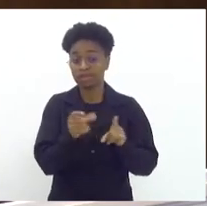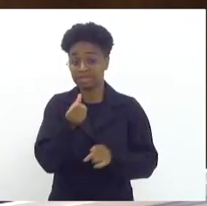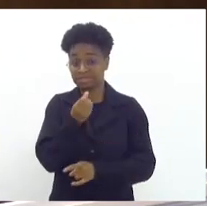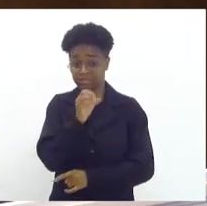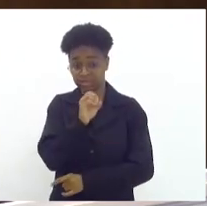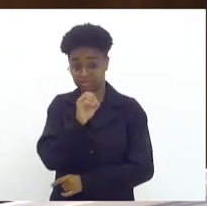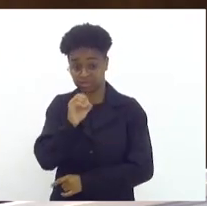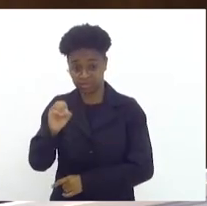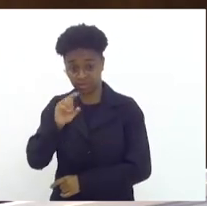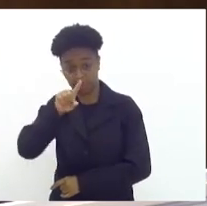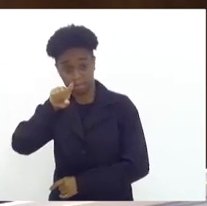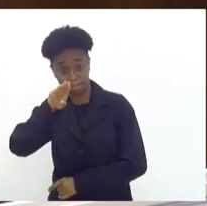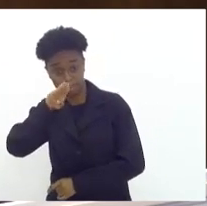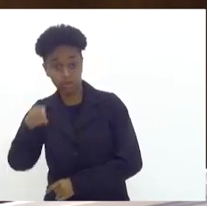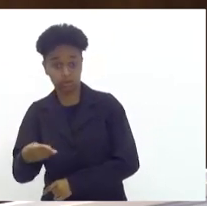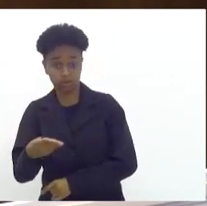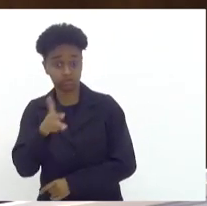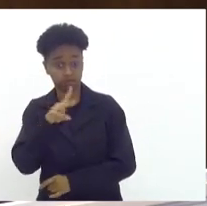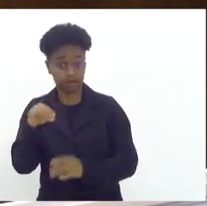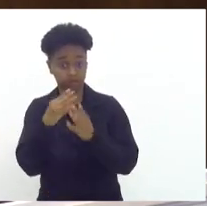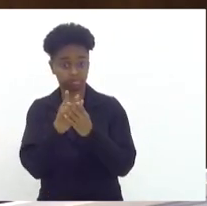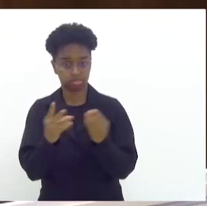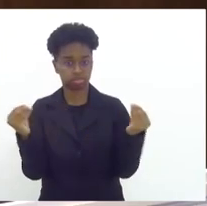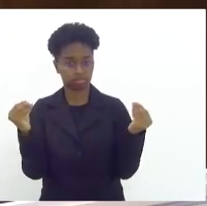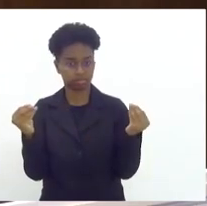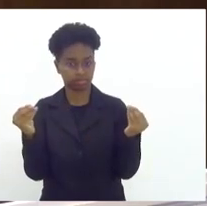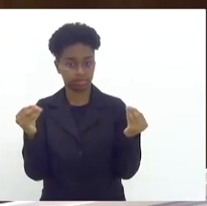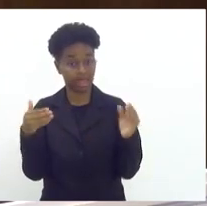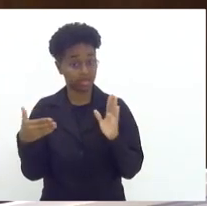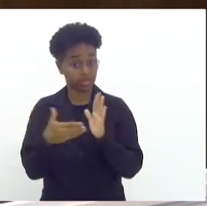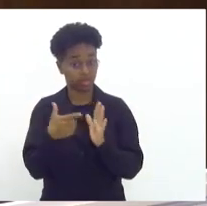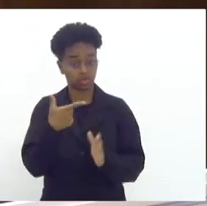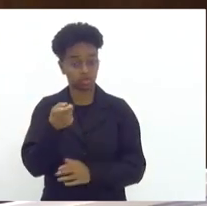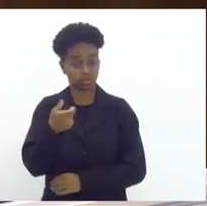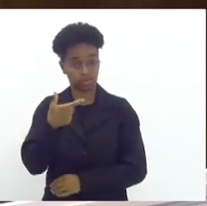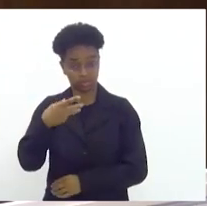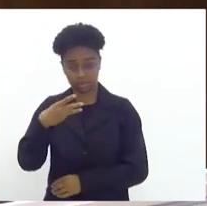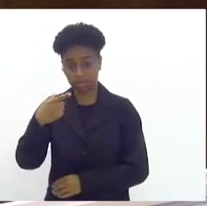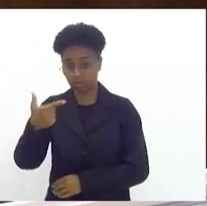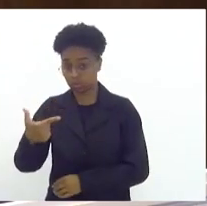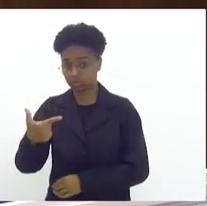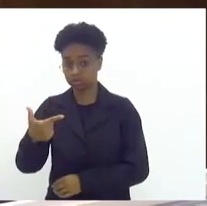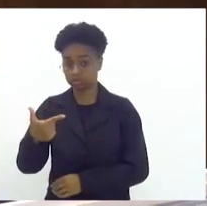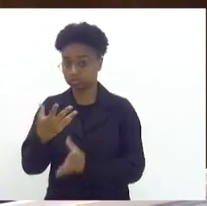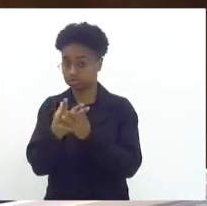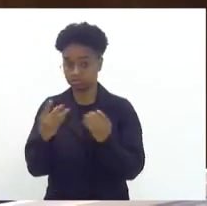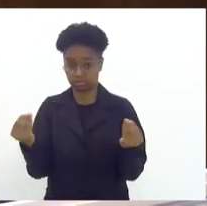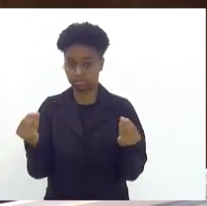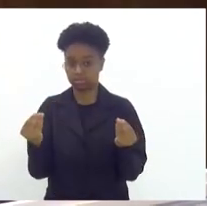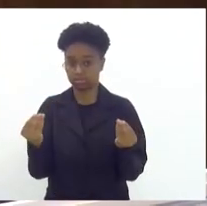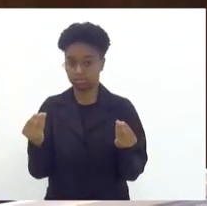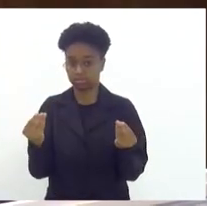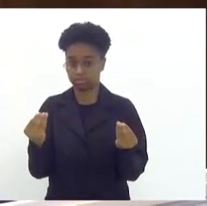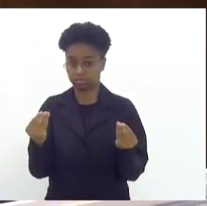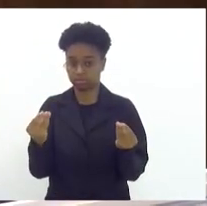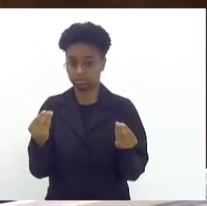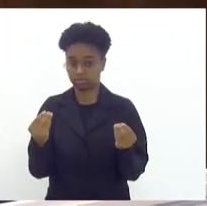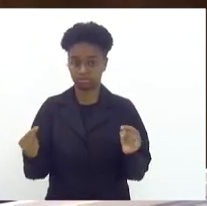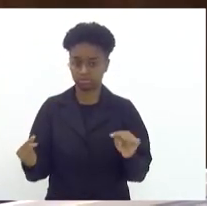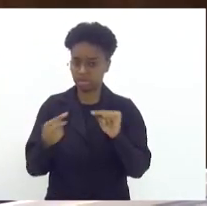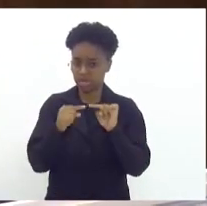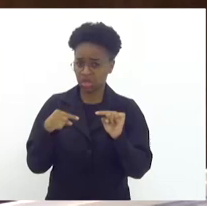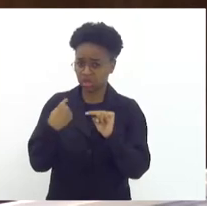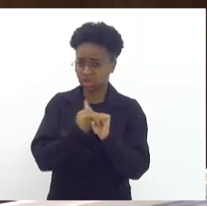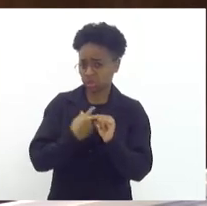de forte isso tudo vai acabar até 2032 tudo foi por ralo tá dentro da nossa